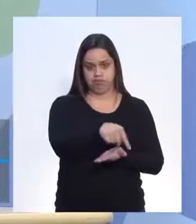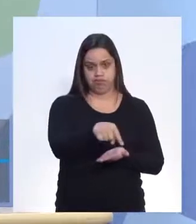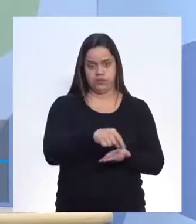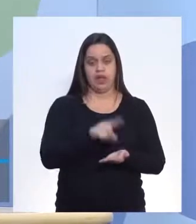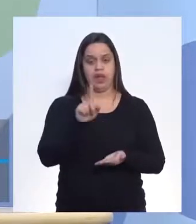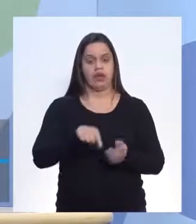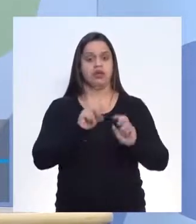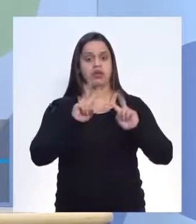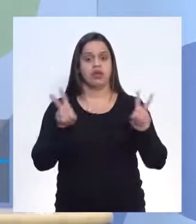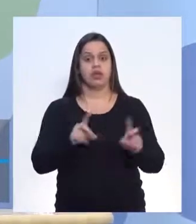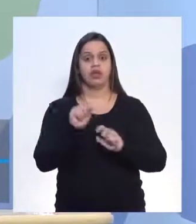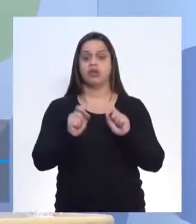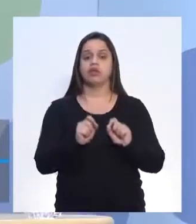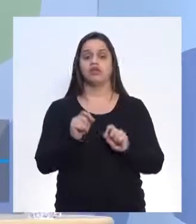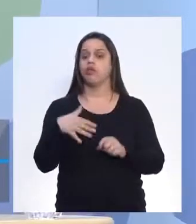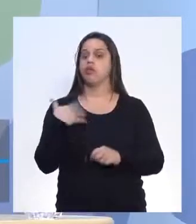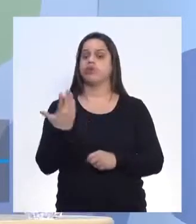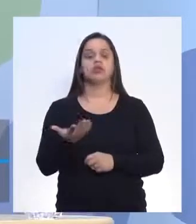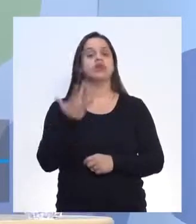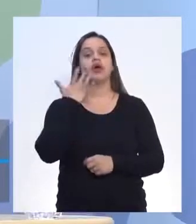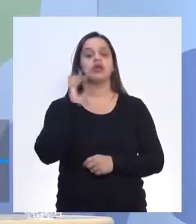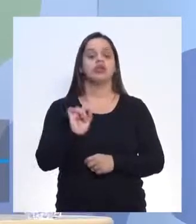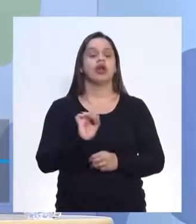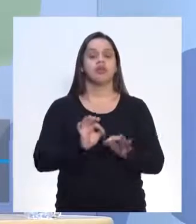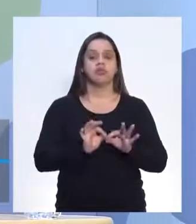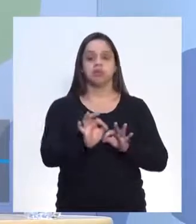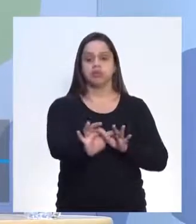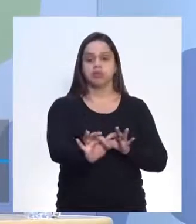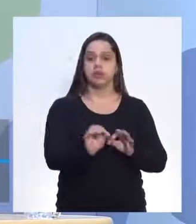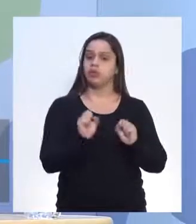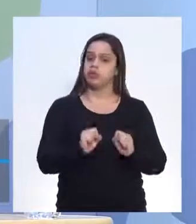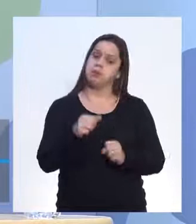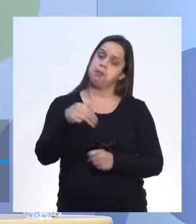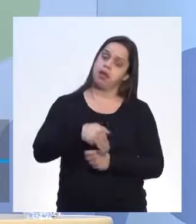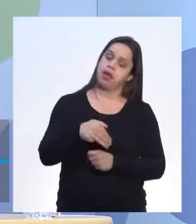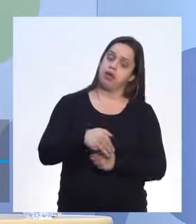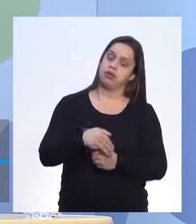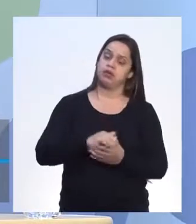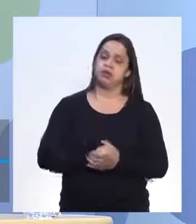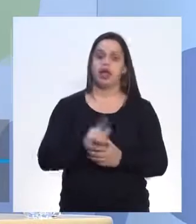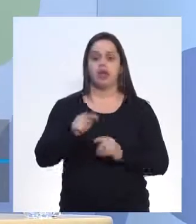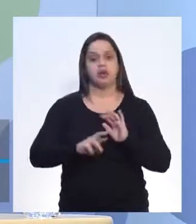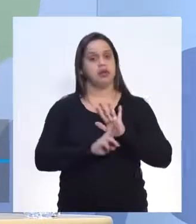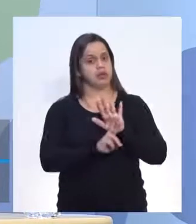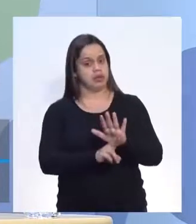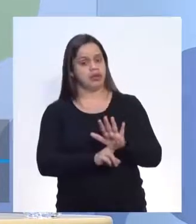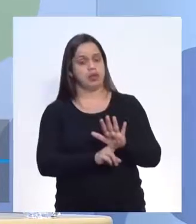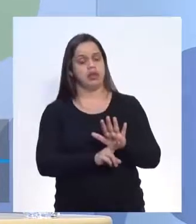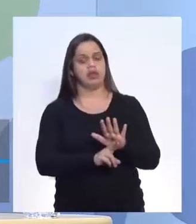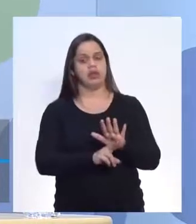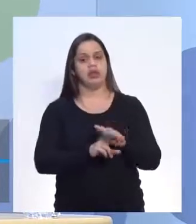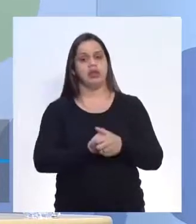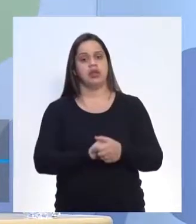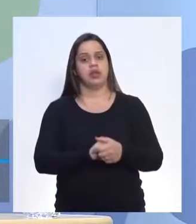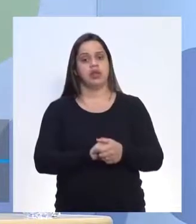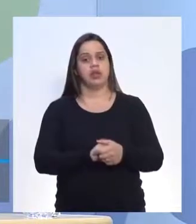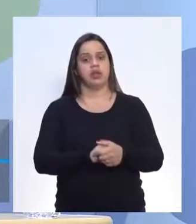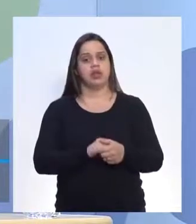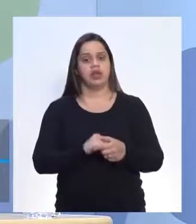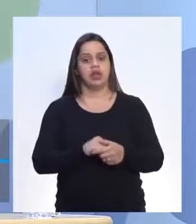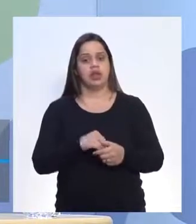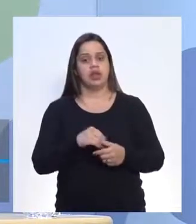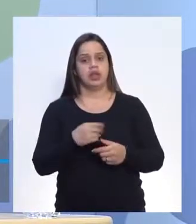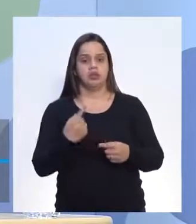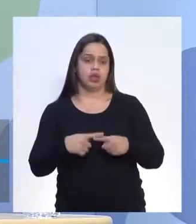essa questão de quando você não sabe qual é a dimensão, podia ser metros. Né? É uma representação de podia ser metros. Como nós não